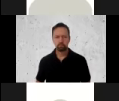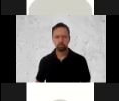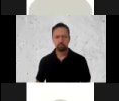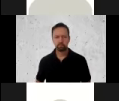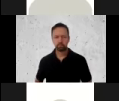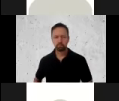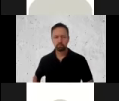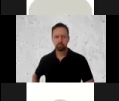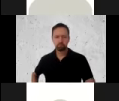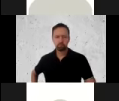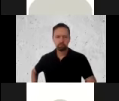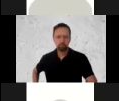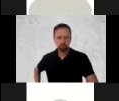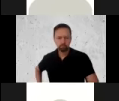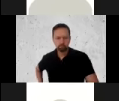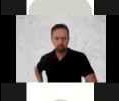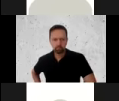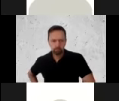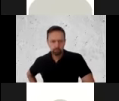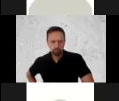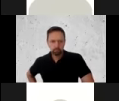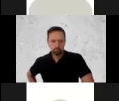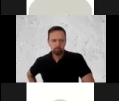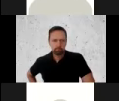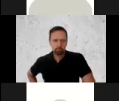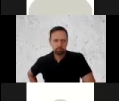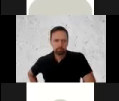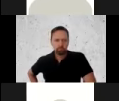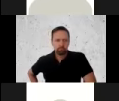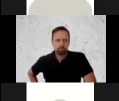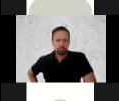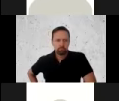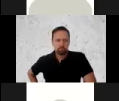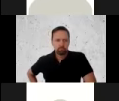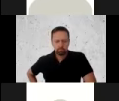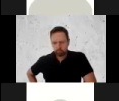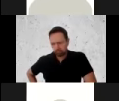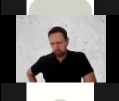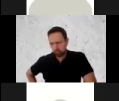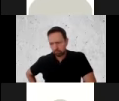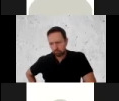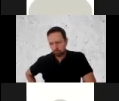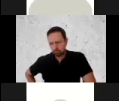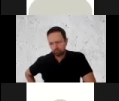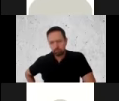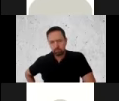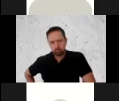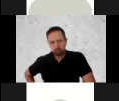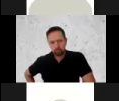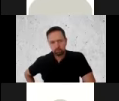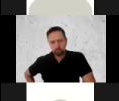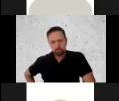aquela, que não o fato da reforma em si, né? Então, eles,